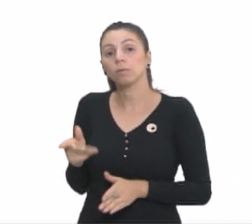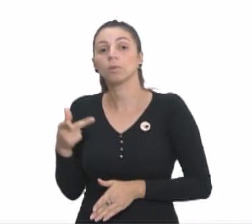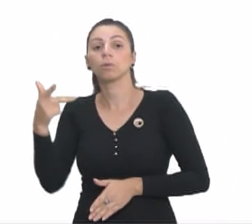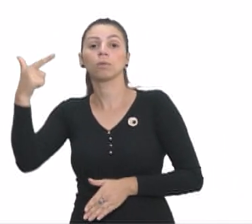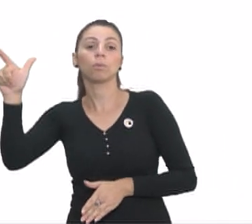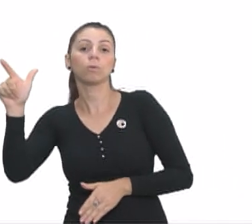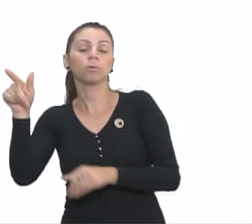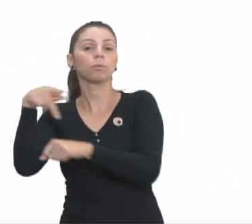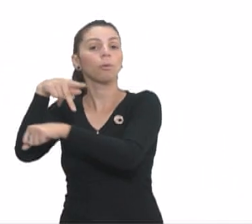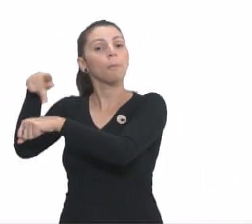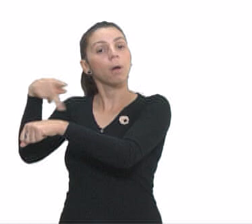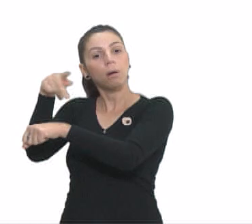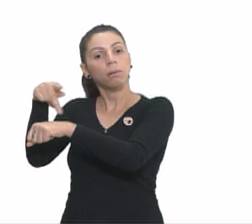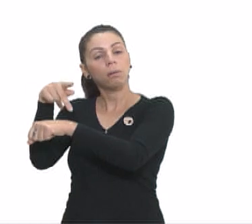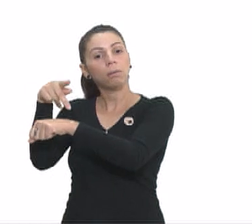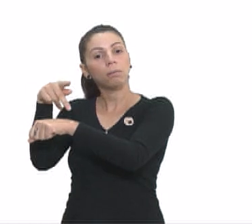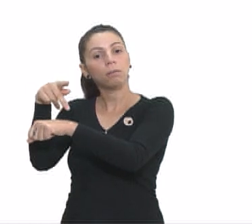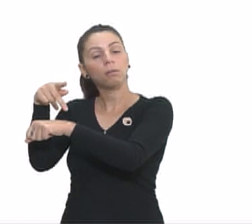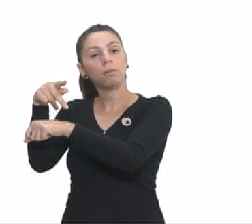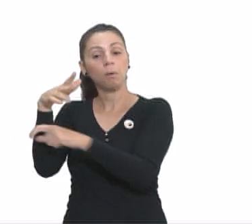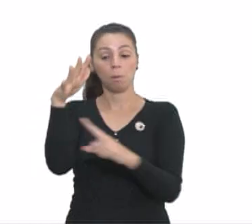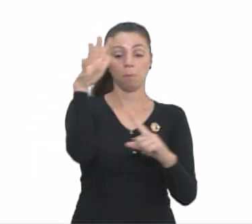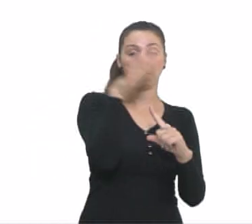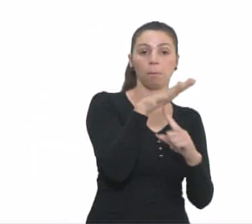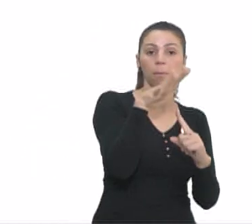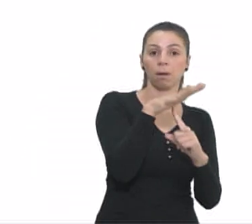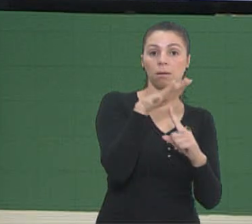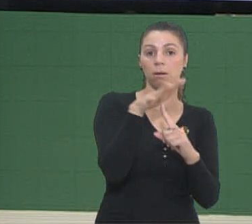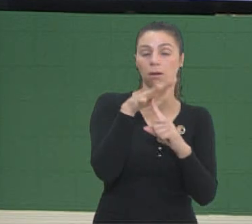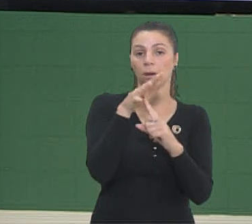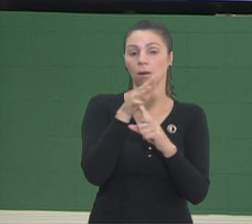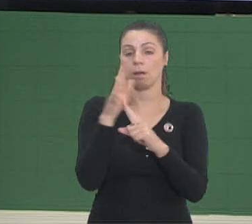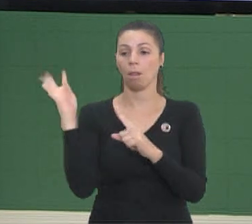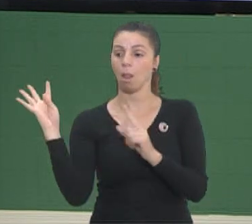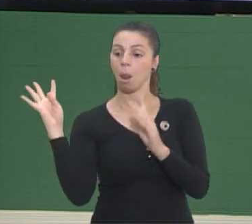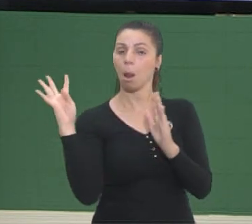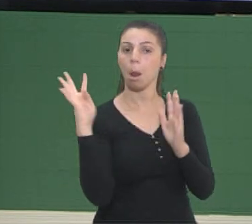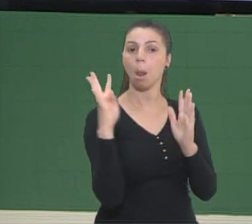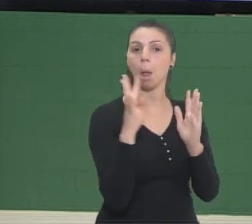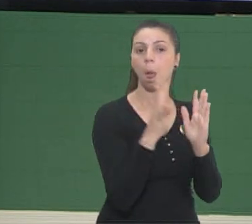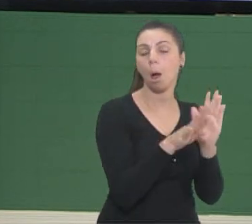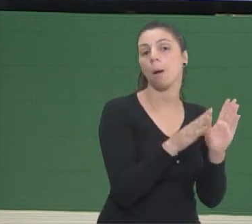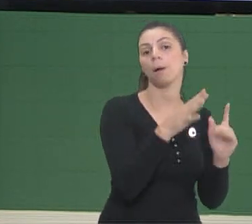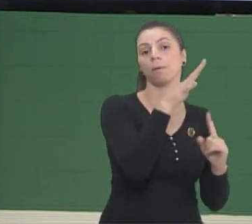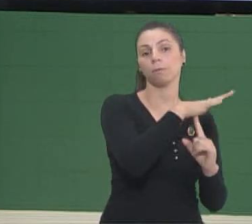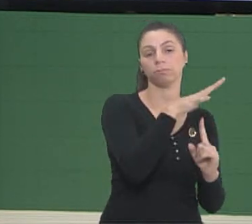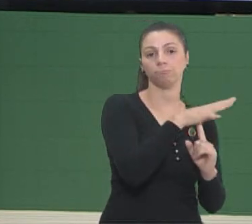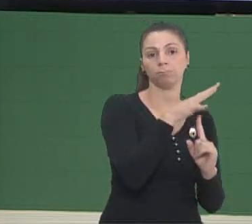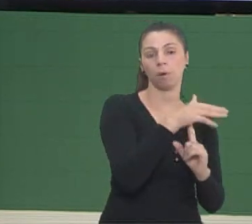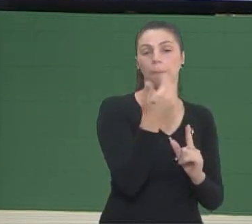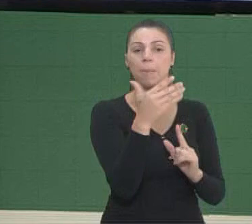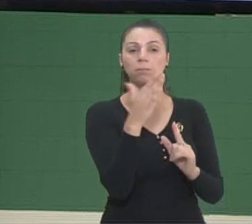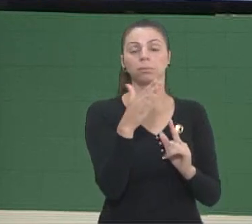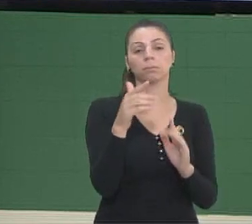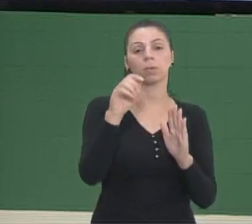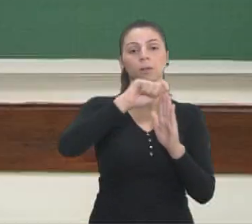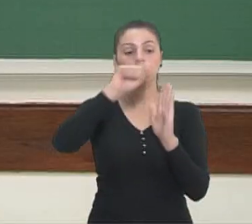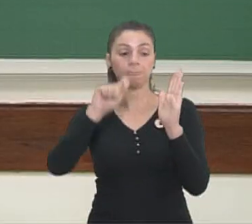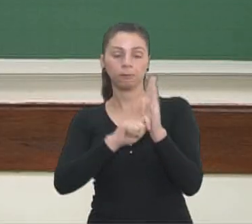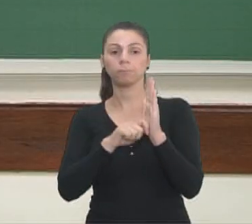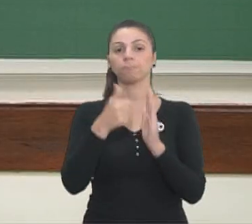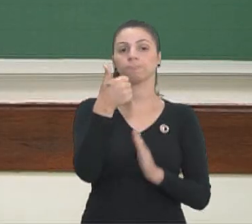Paraná recebeu muitos imigrantes de vários povos, principalmente no século XX.